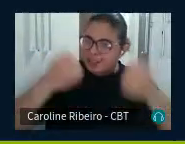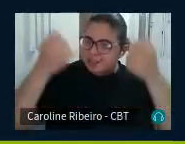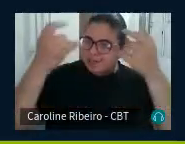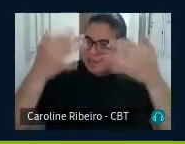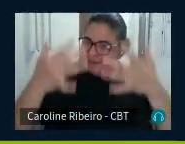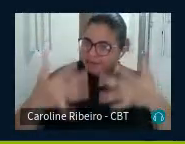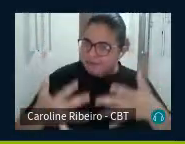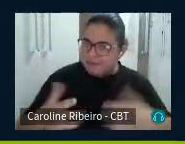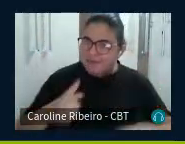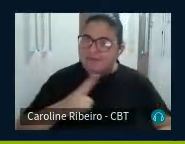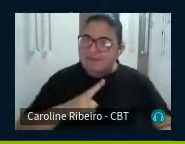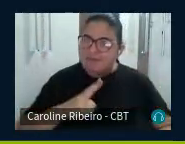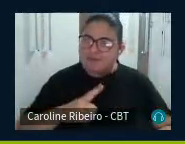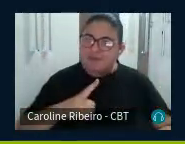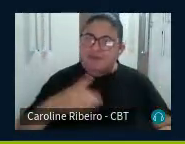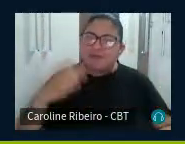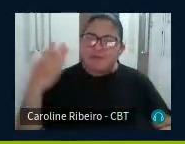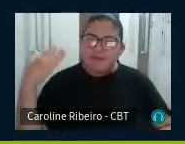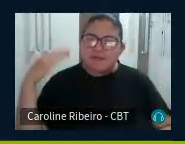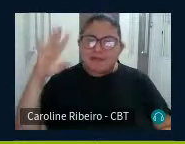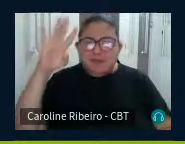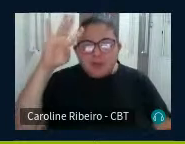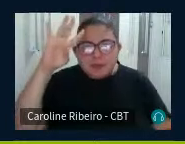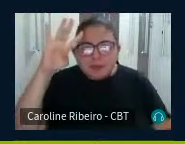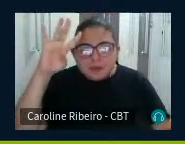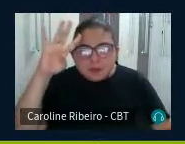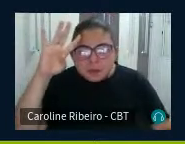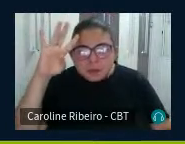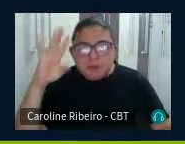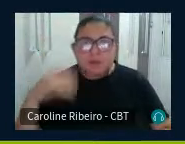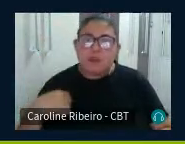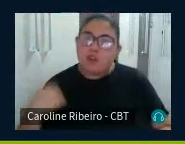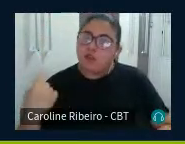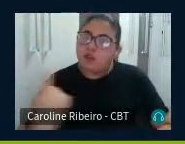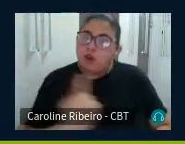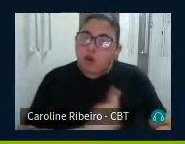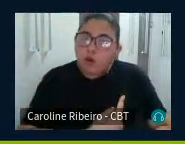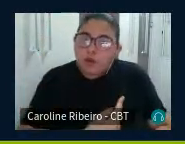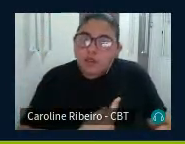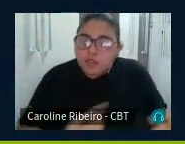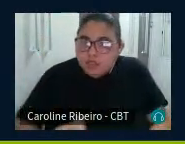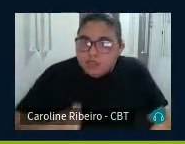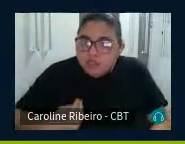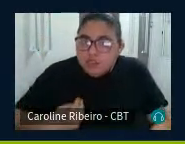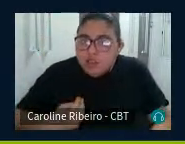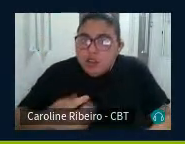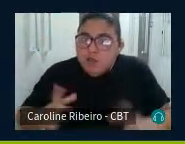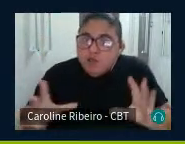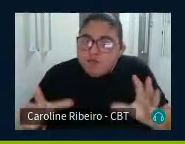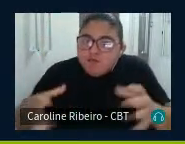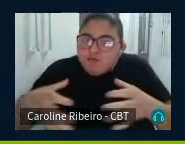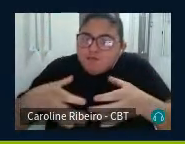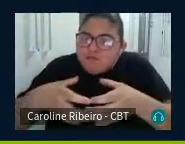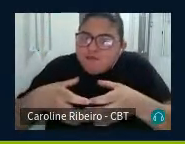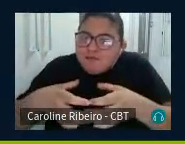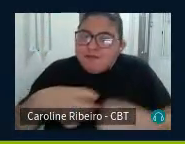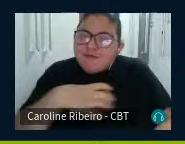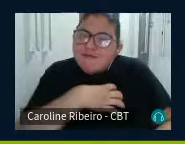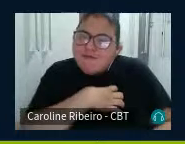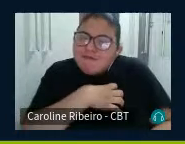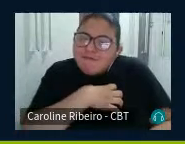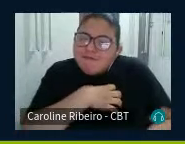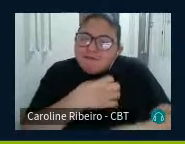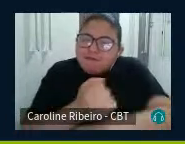esse nós estamos aqui para acolhê-los poético. Então foi muita acessibilidade,